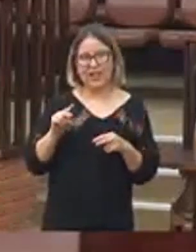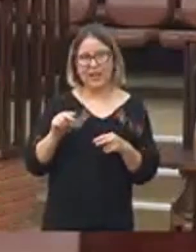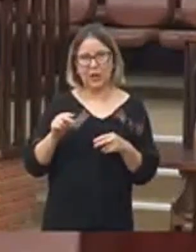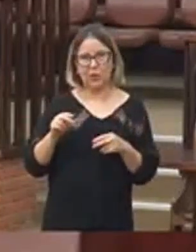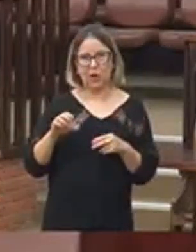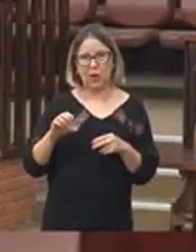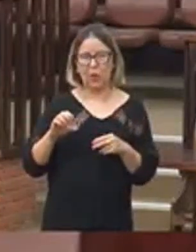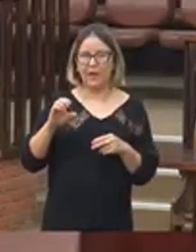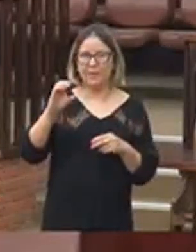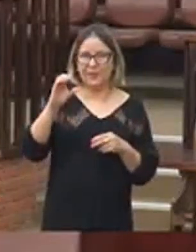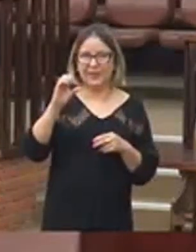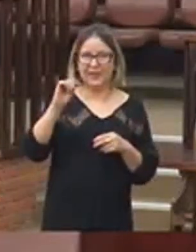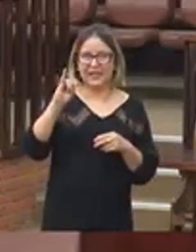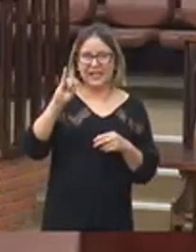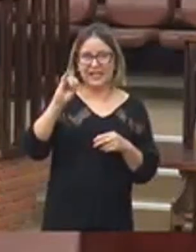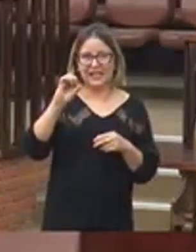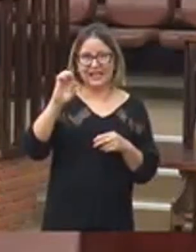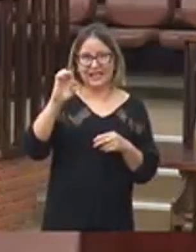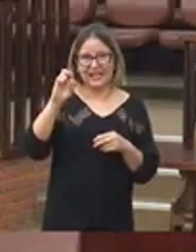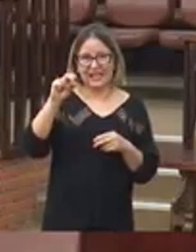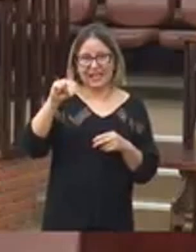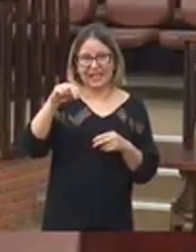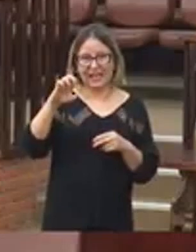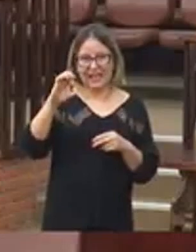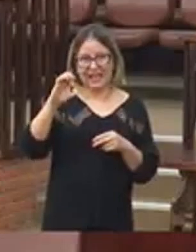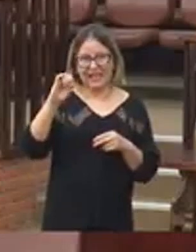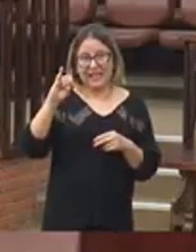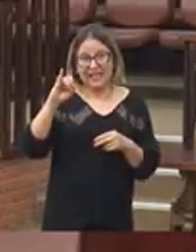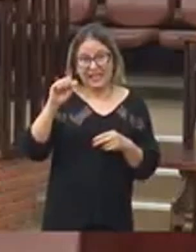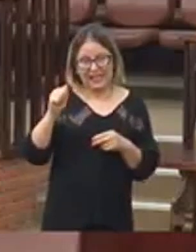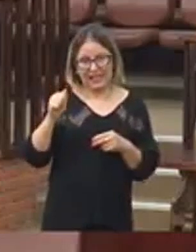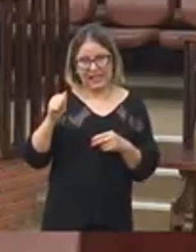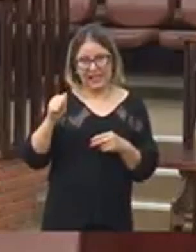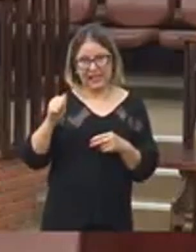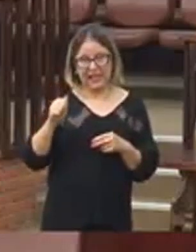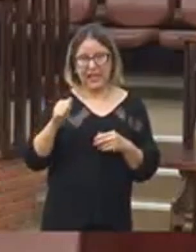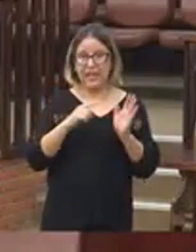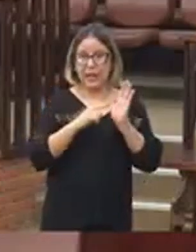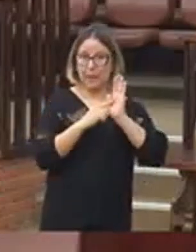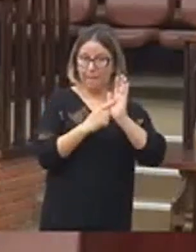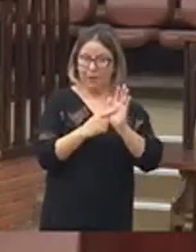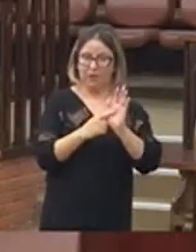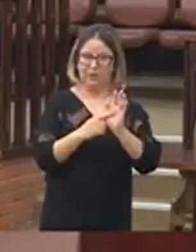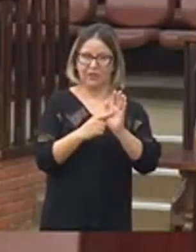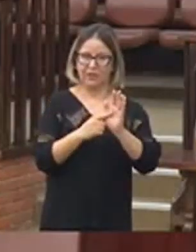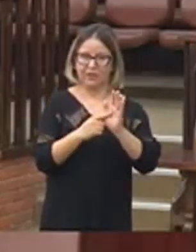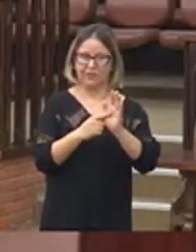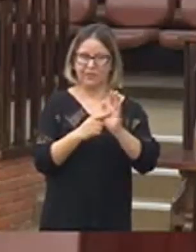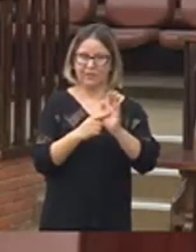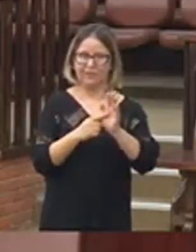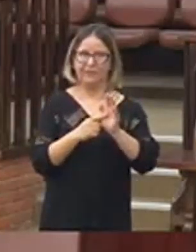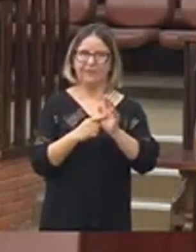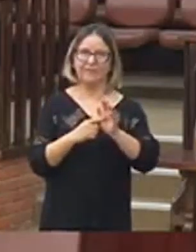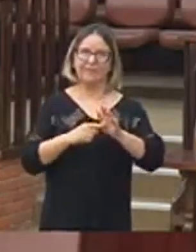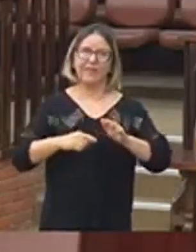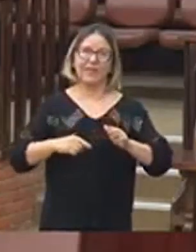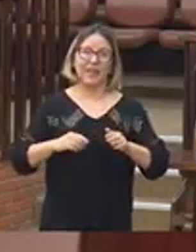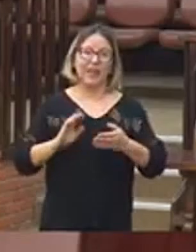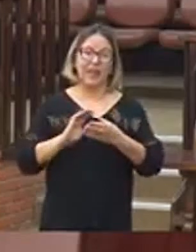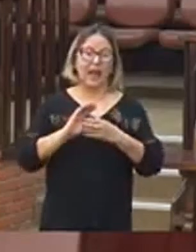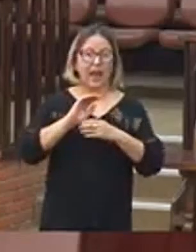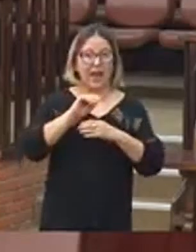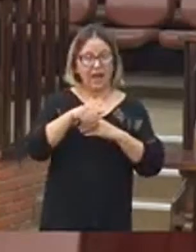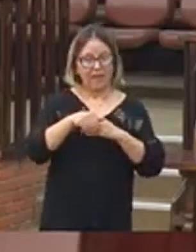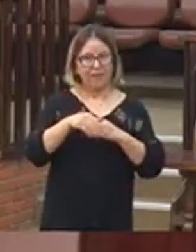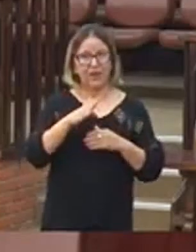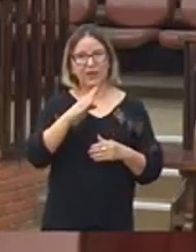comprimento, altura e largura. Que é tudo o que nós conhecemos.